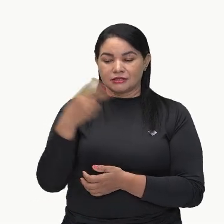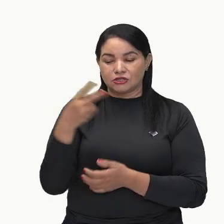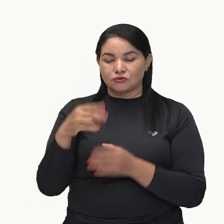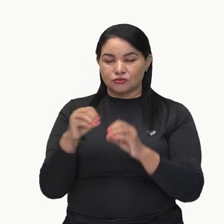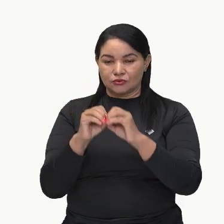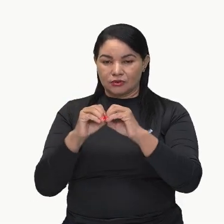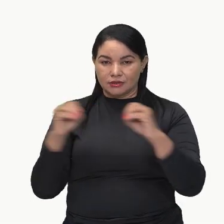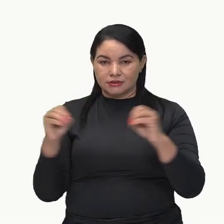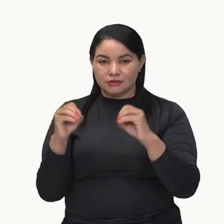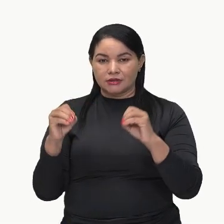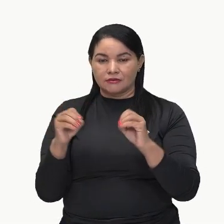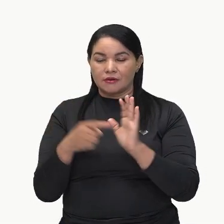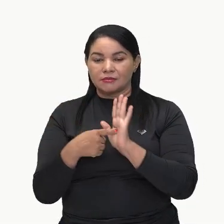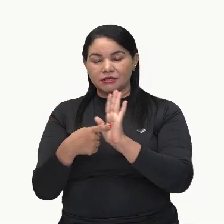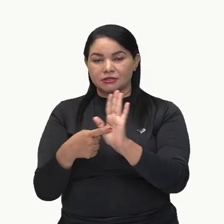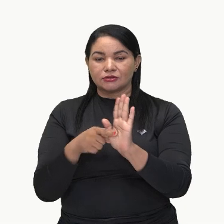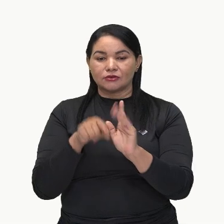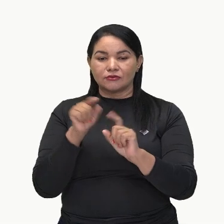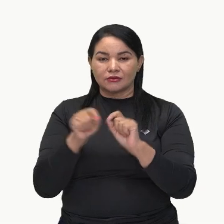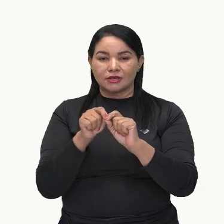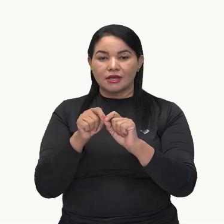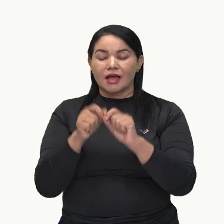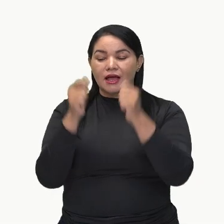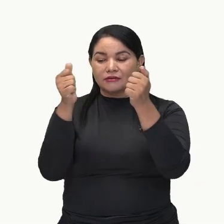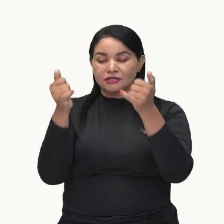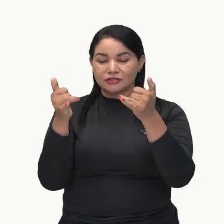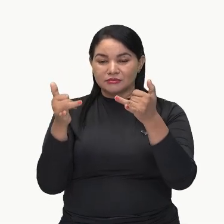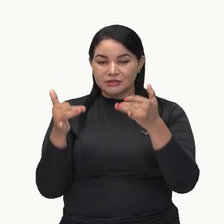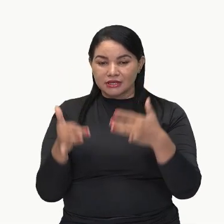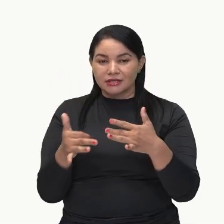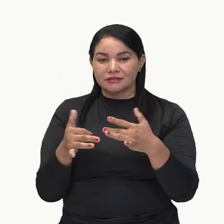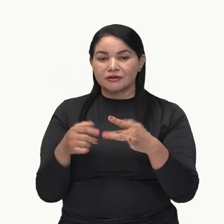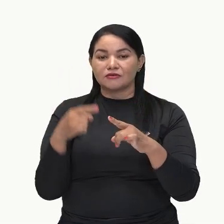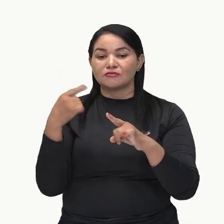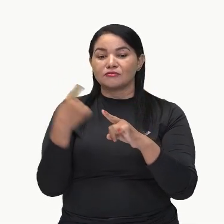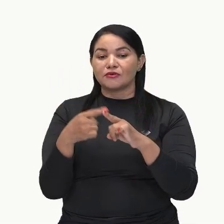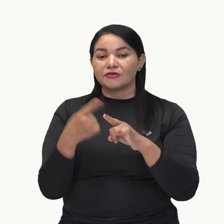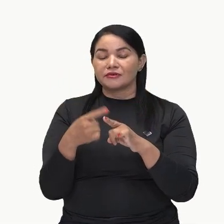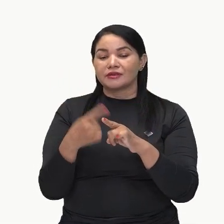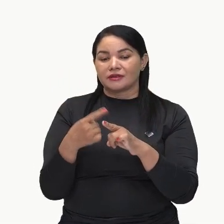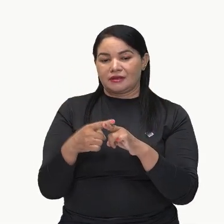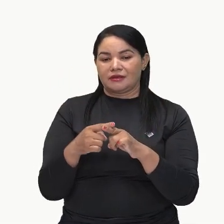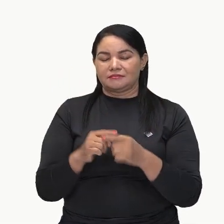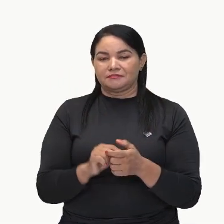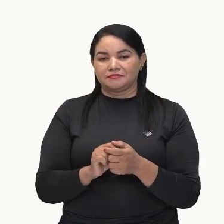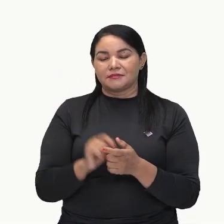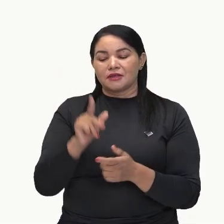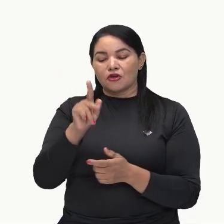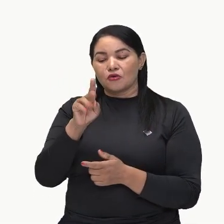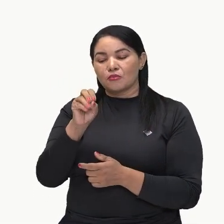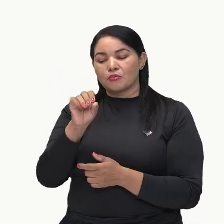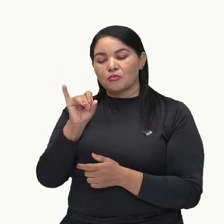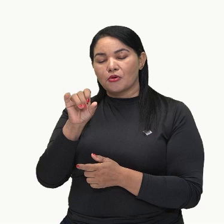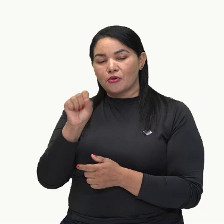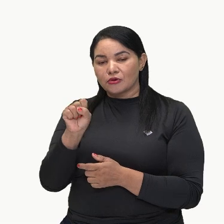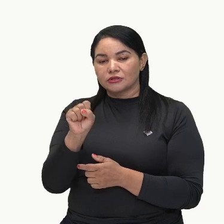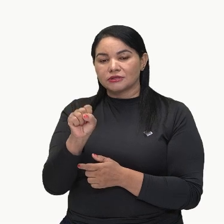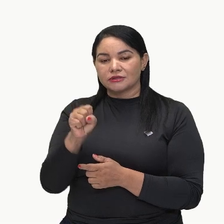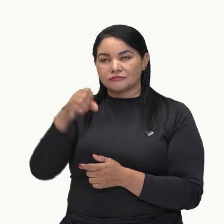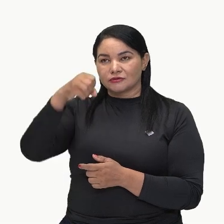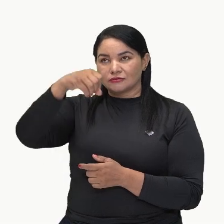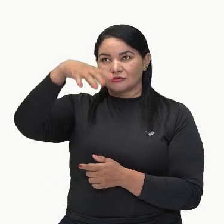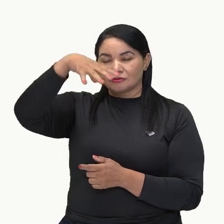está apresentando explicação para o que está informado na primeira. Pois as luzes estavam